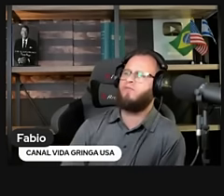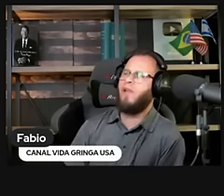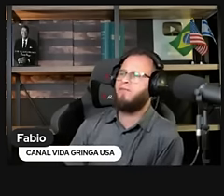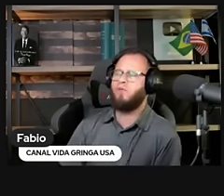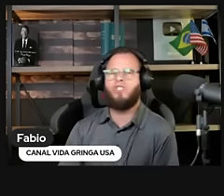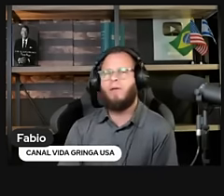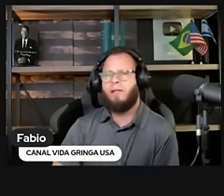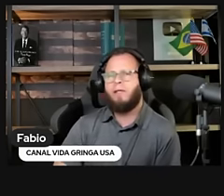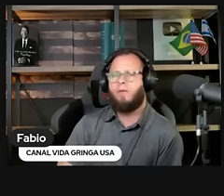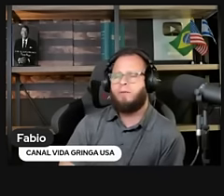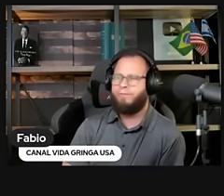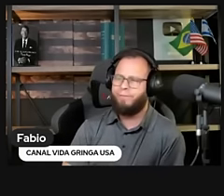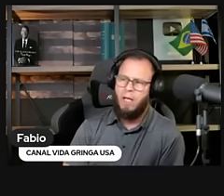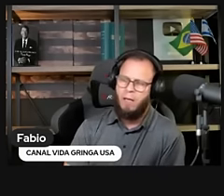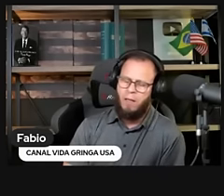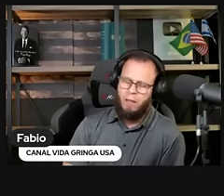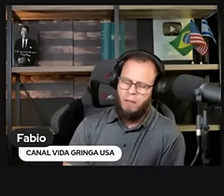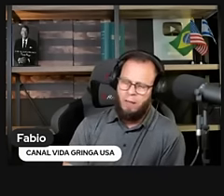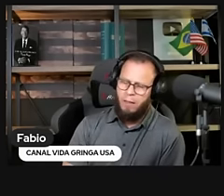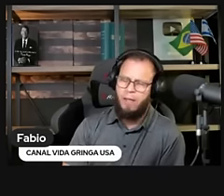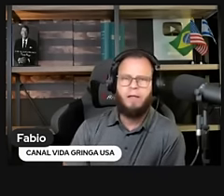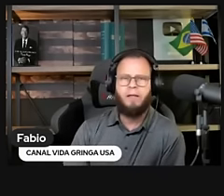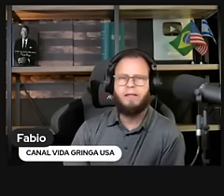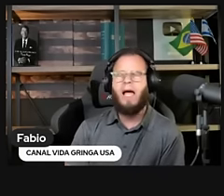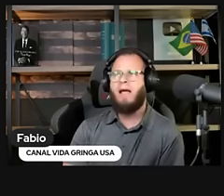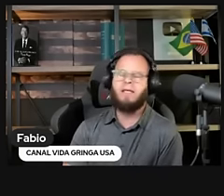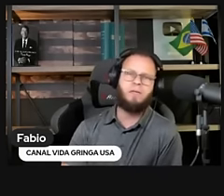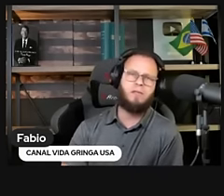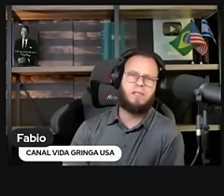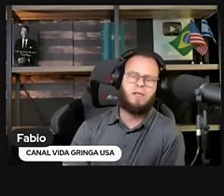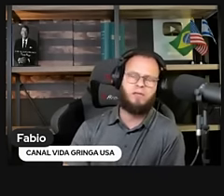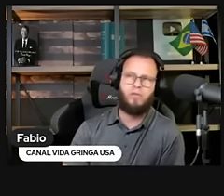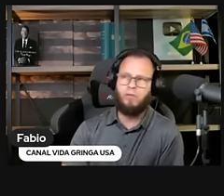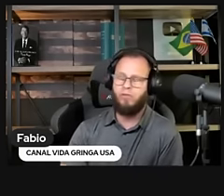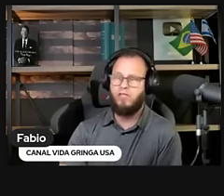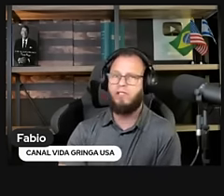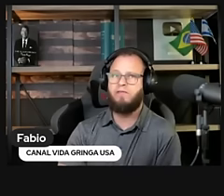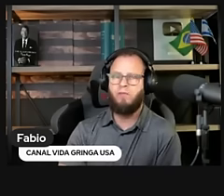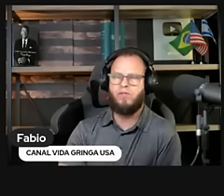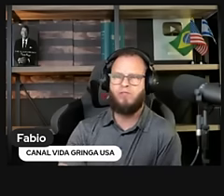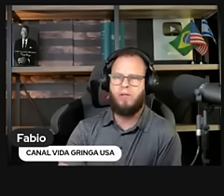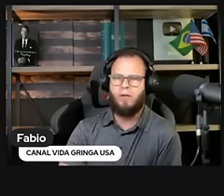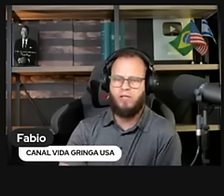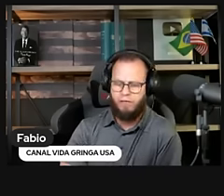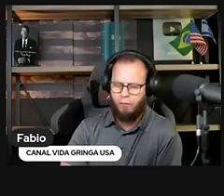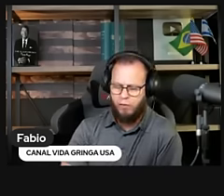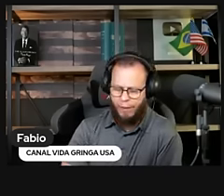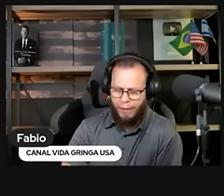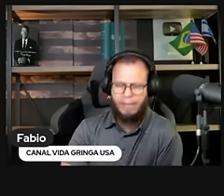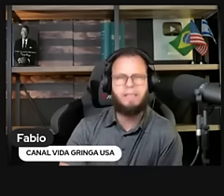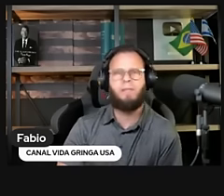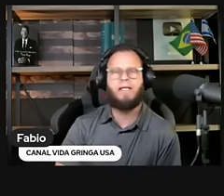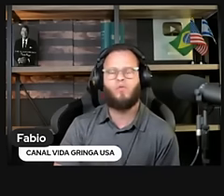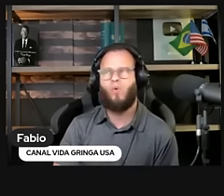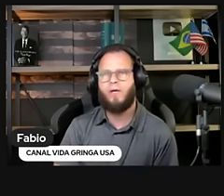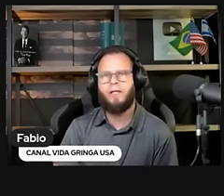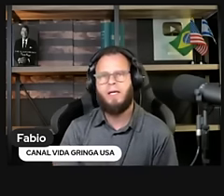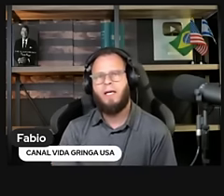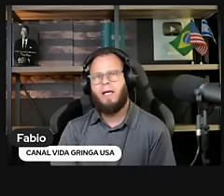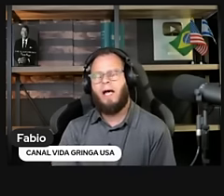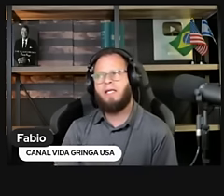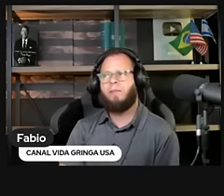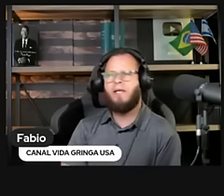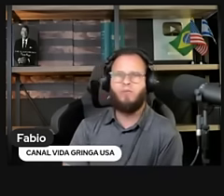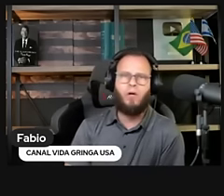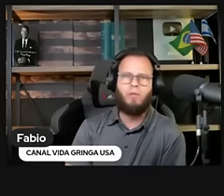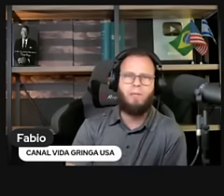que Flávio Dino é negro. Cara, aqui nos Estados Unidos nós já tivemos isso, né? Nós tivemos a Elizabeth Warren.